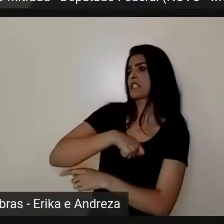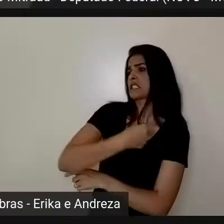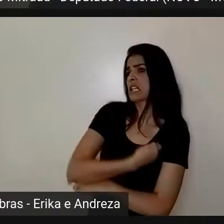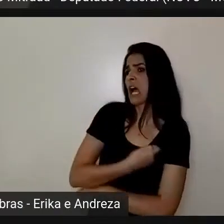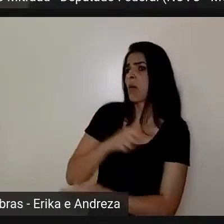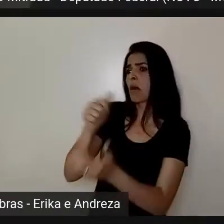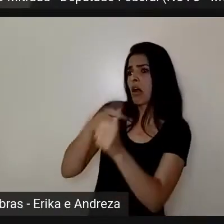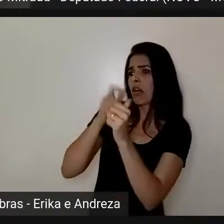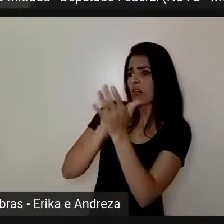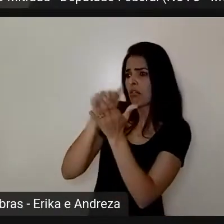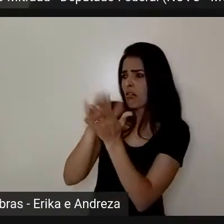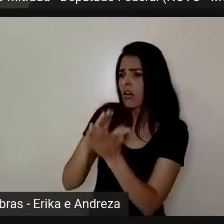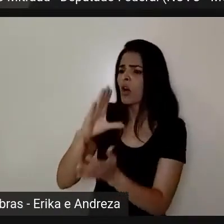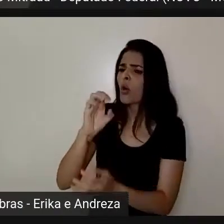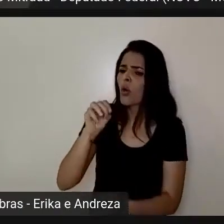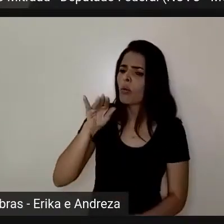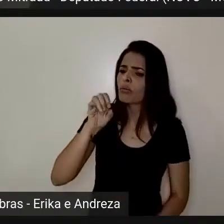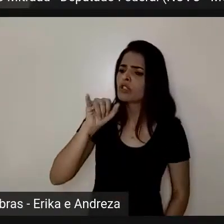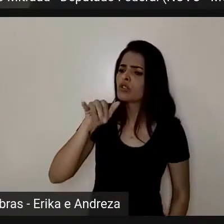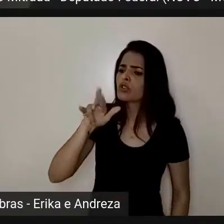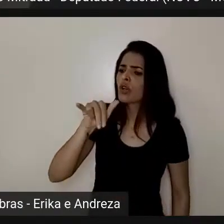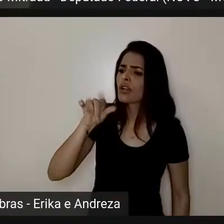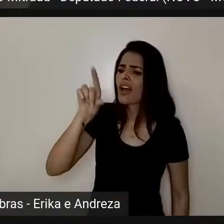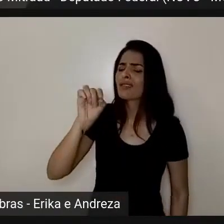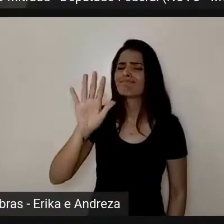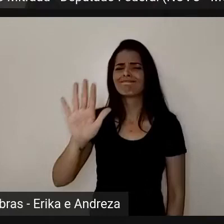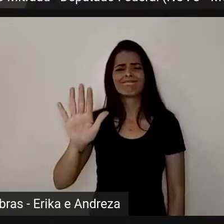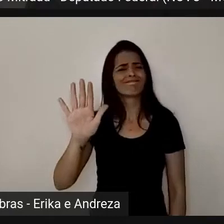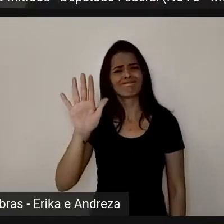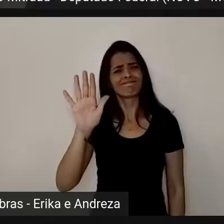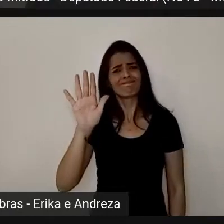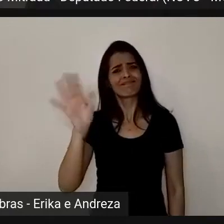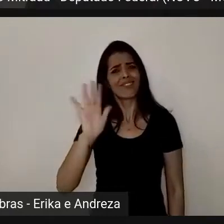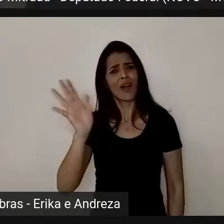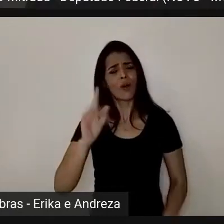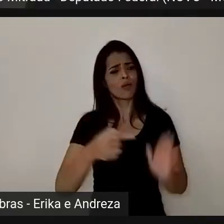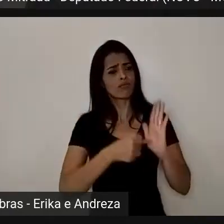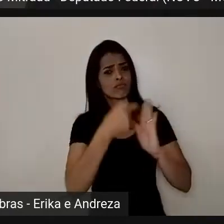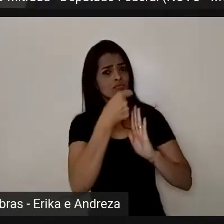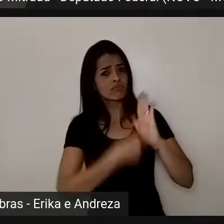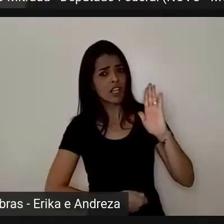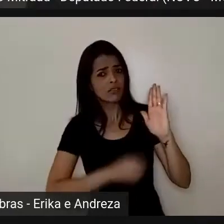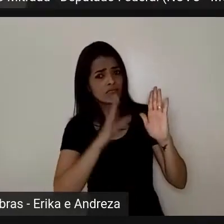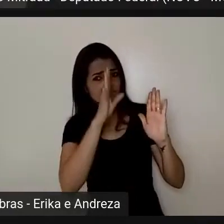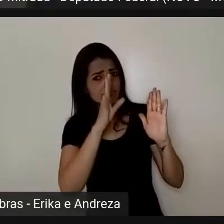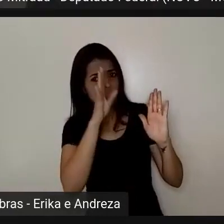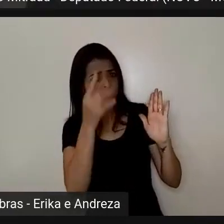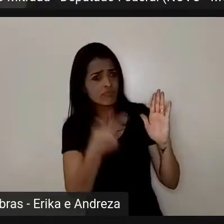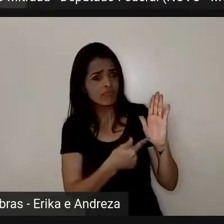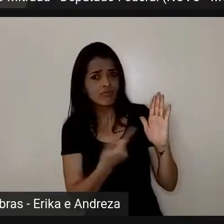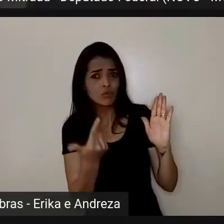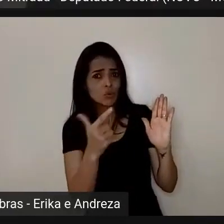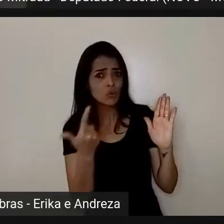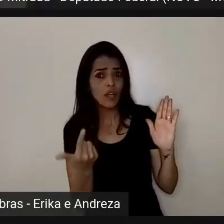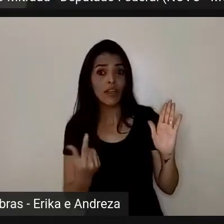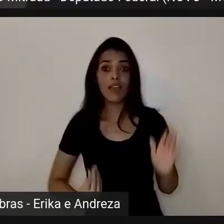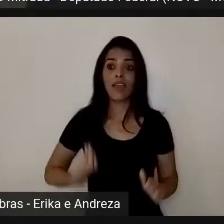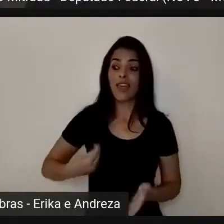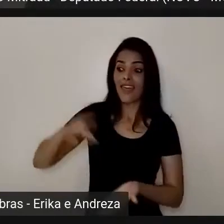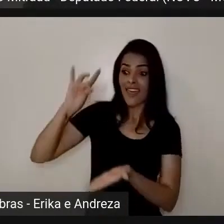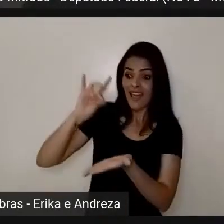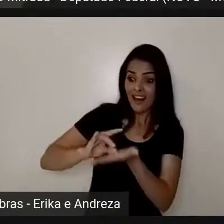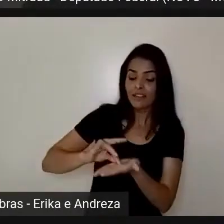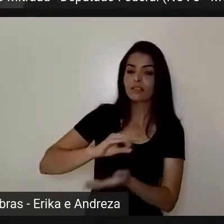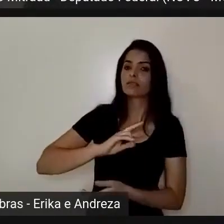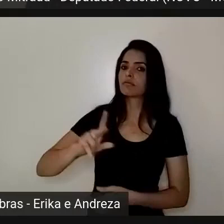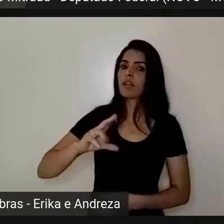cargo comissionado, essa é uma extrapolação que eu não encontro ali embasamento na realidade, né? Essa é uma carreira que você